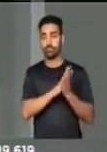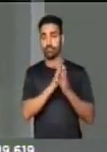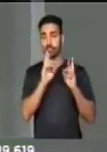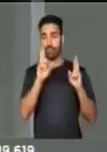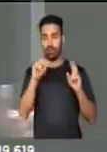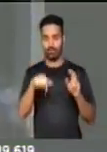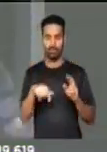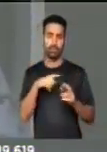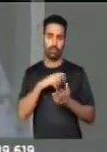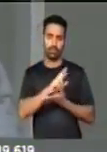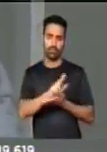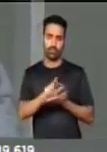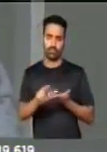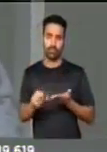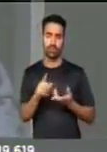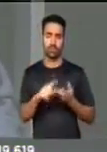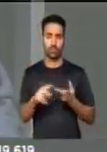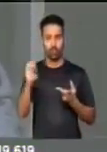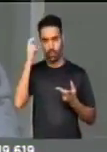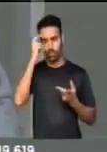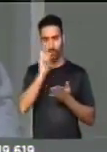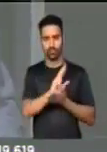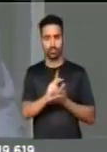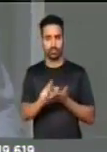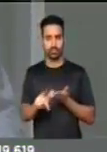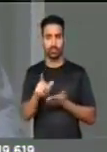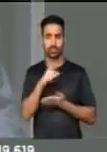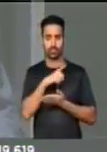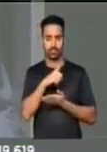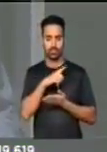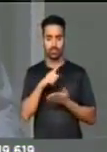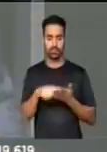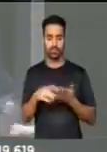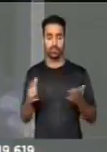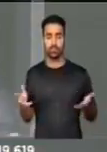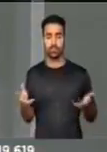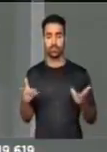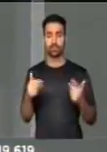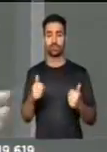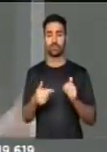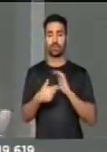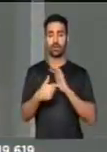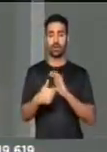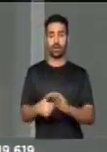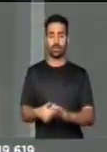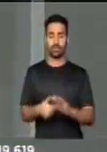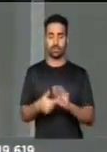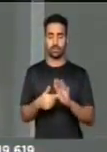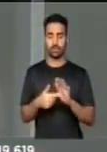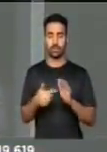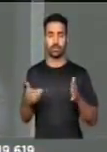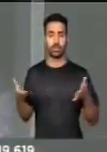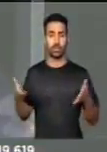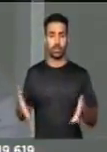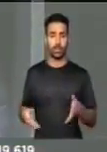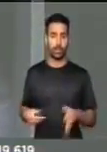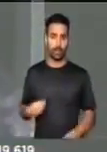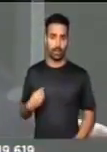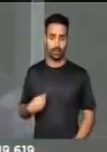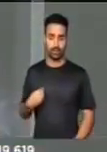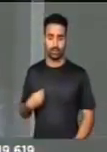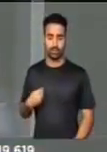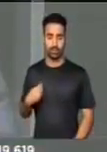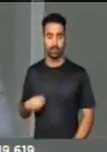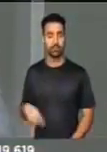nós temos, com a riqueza cultural que nós temos, com o esplendor da apresentação, da participação e com toda